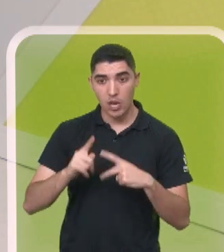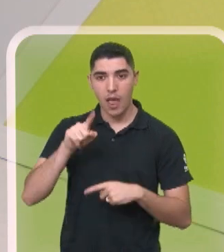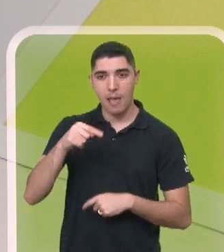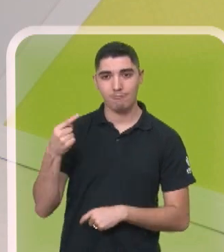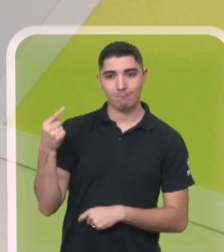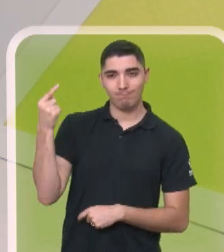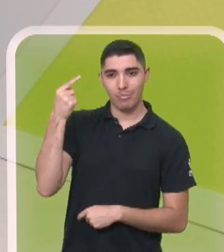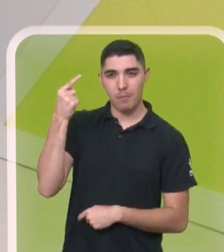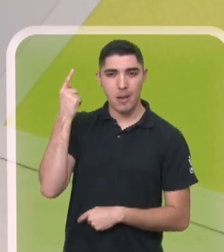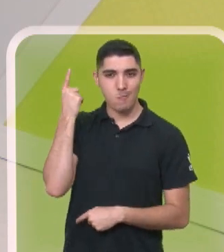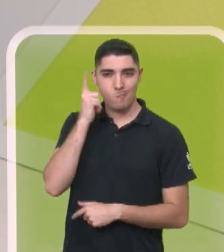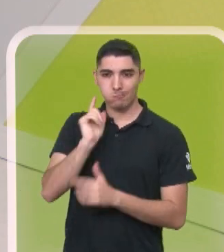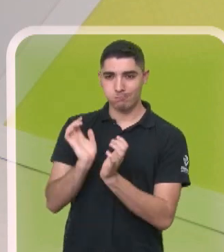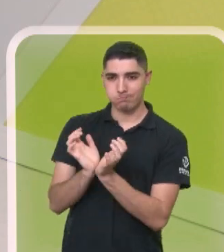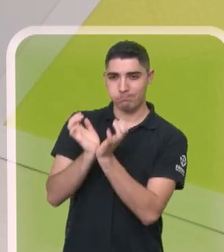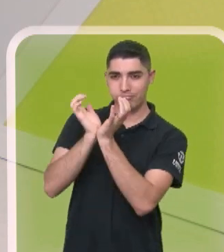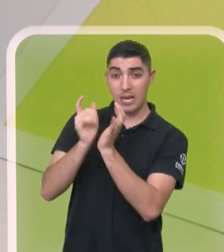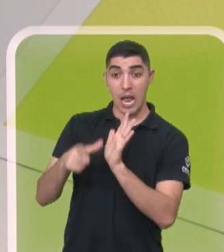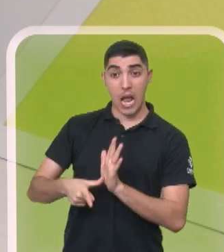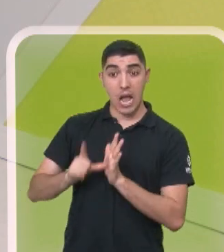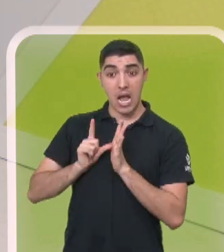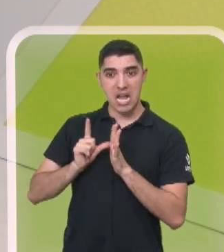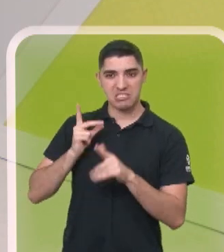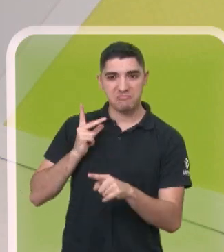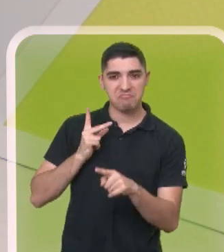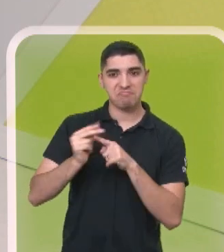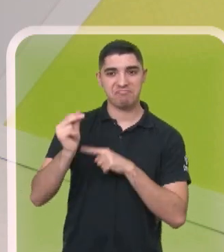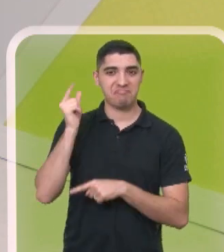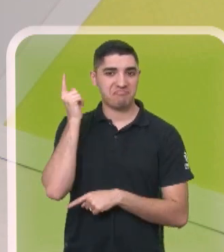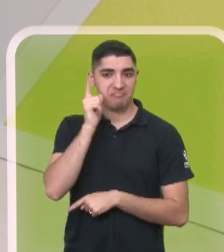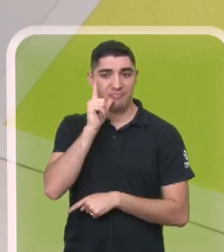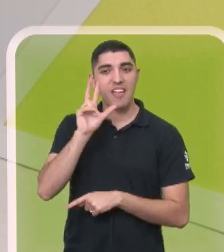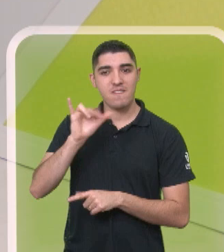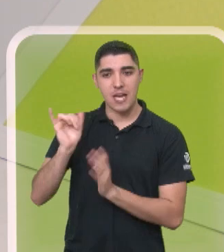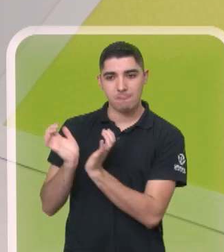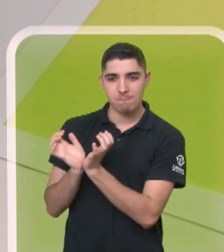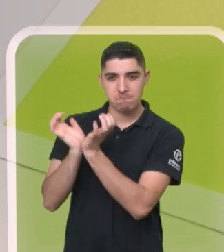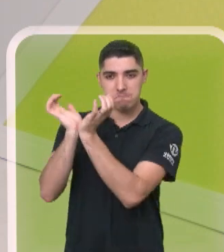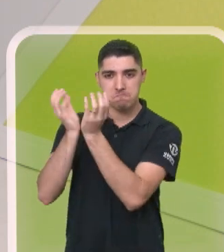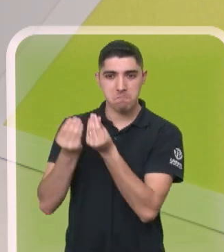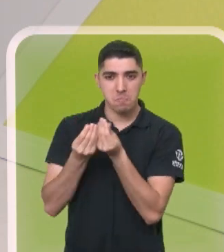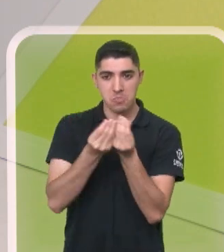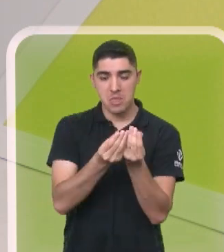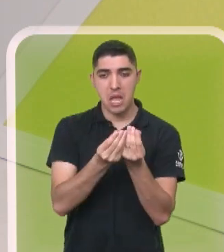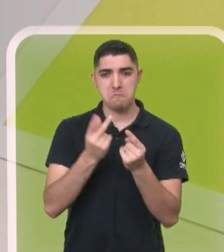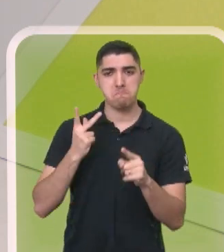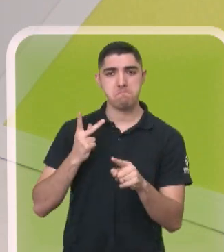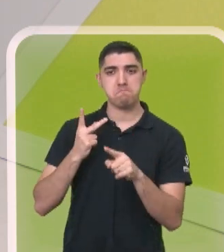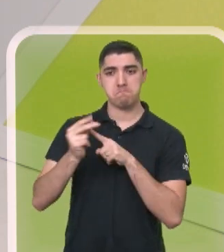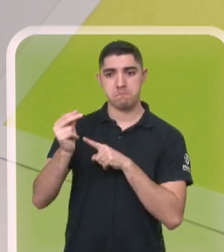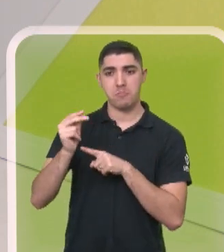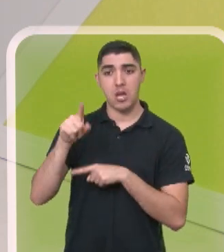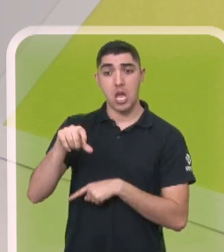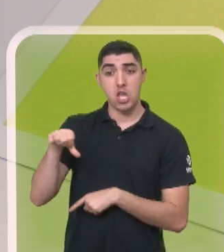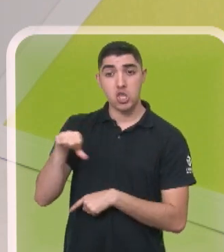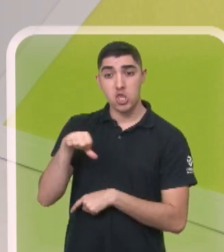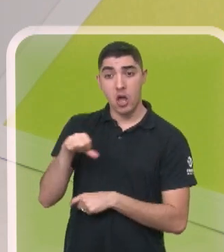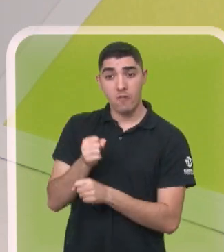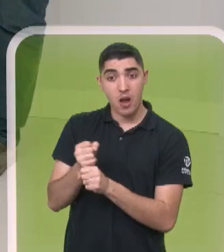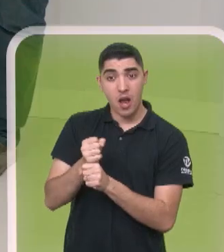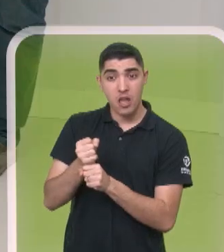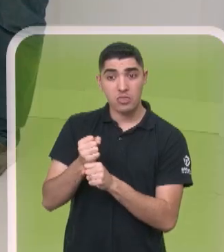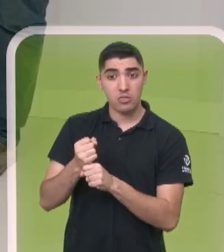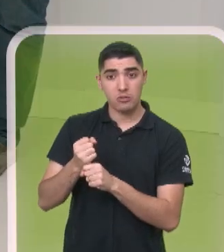conquistou aí o título de forma antecipada e receberá o grande troféu de campeão pelo 9º ano consecutivo,